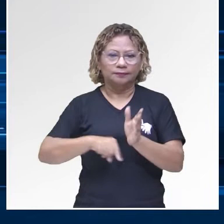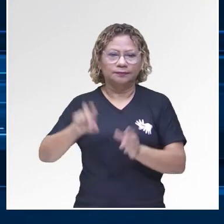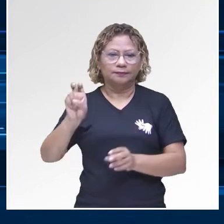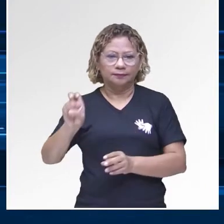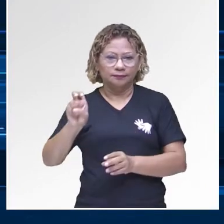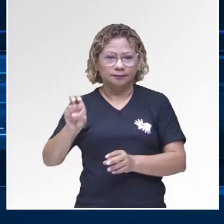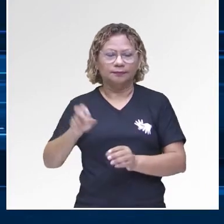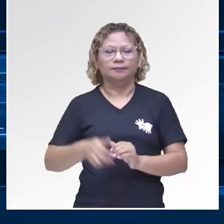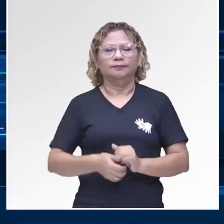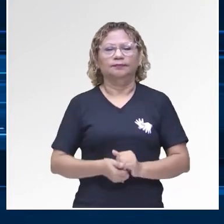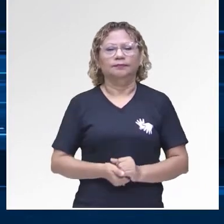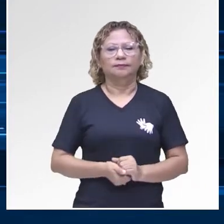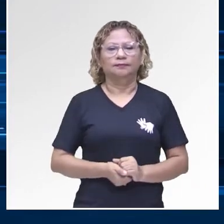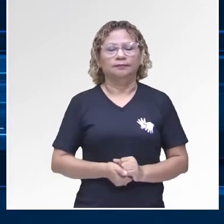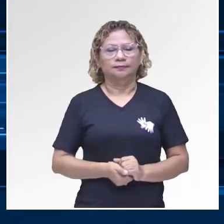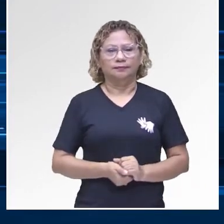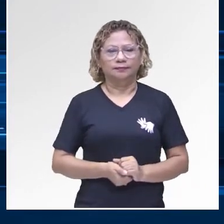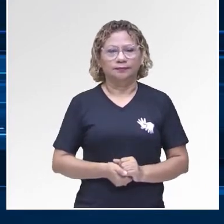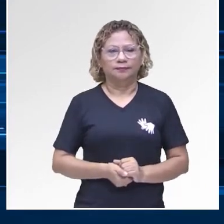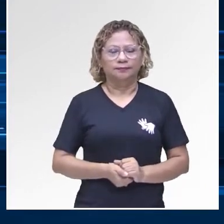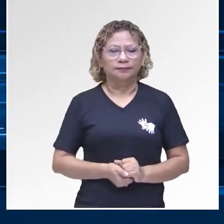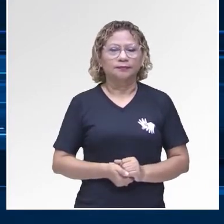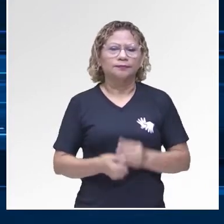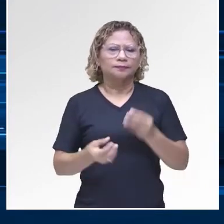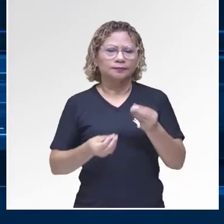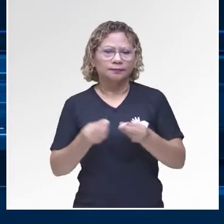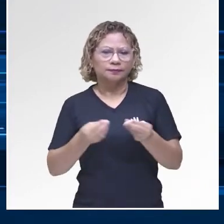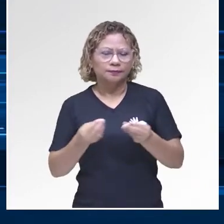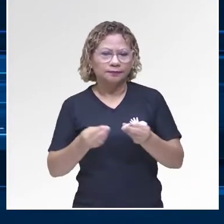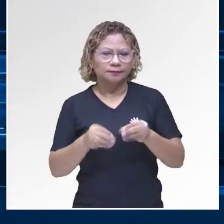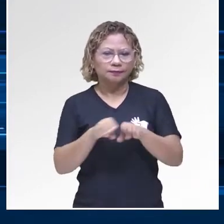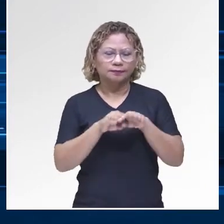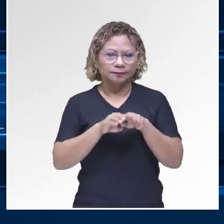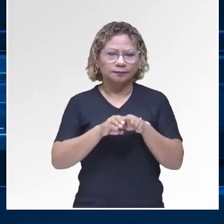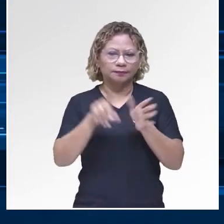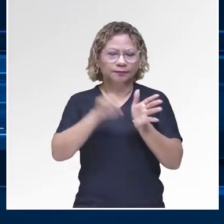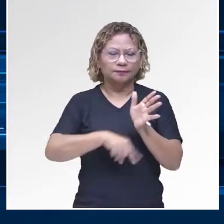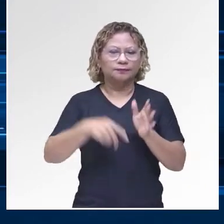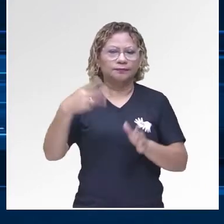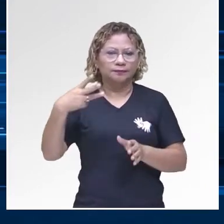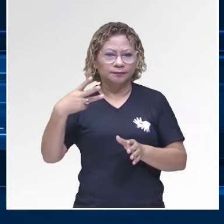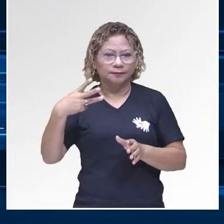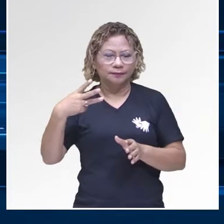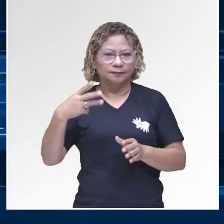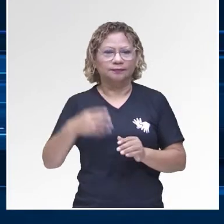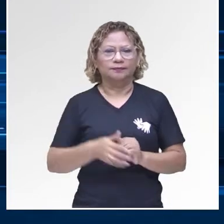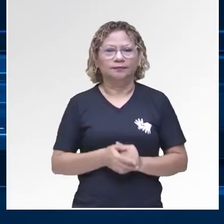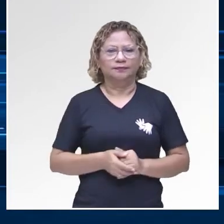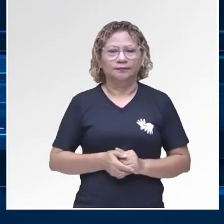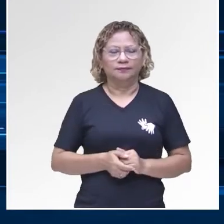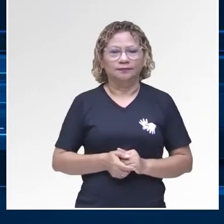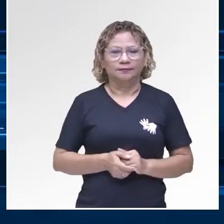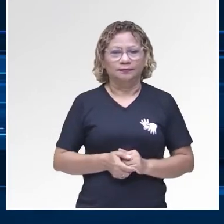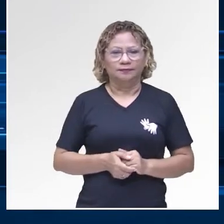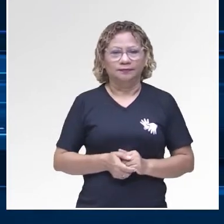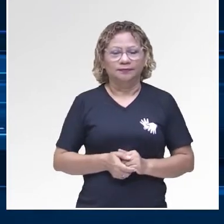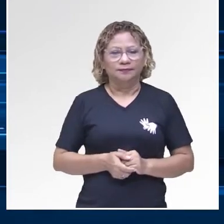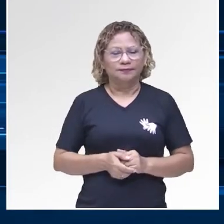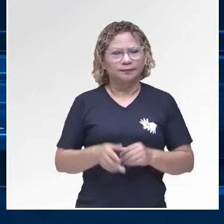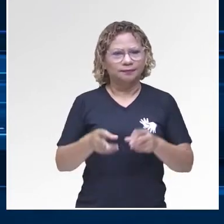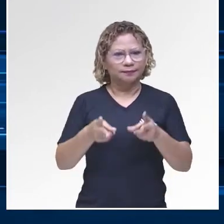Eu tenho menos 5 menos menos 2, menos 5. Inverte o sinal, vai dar